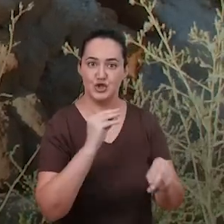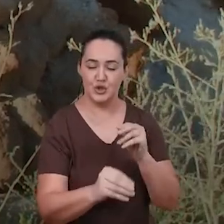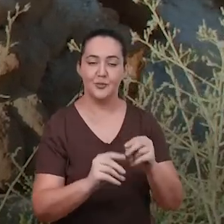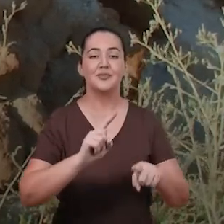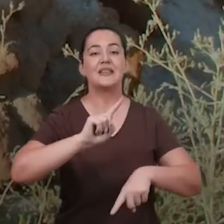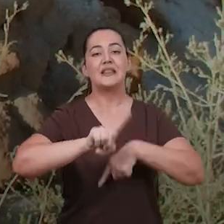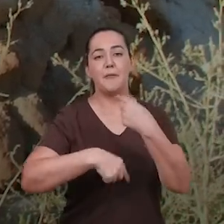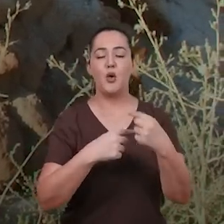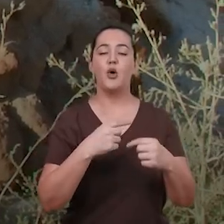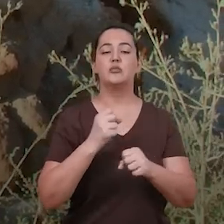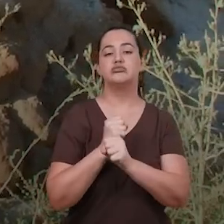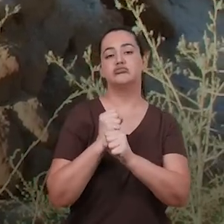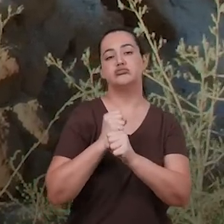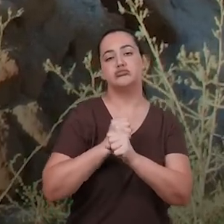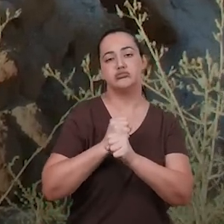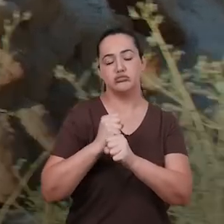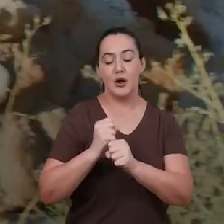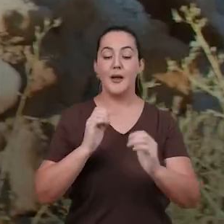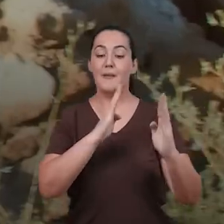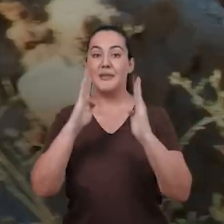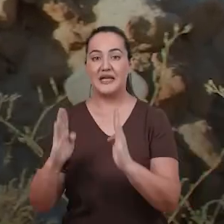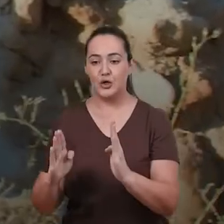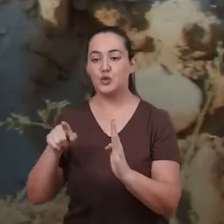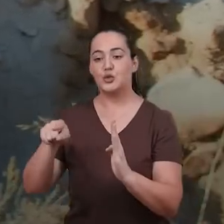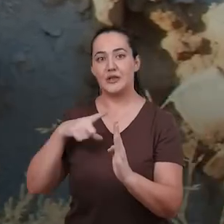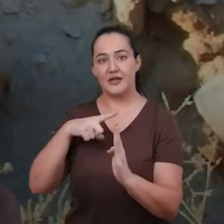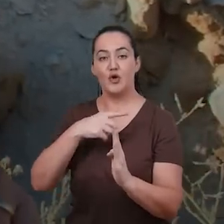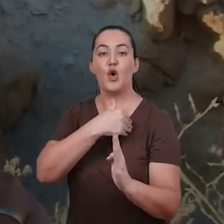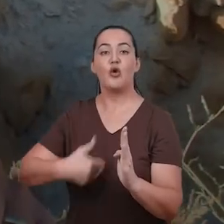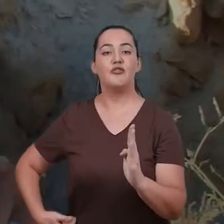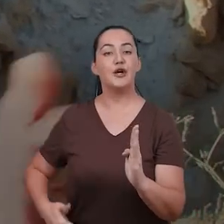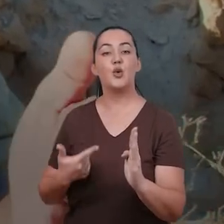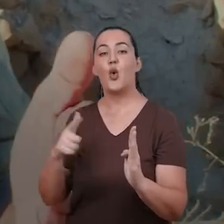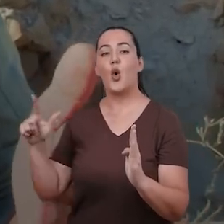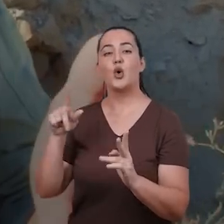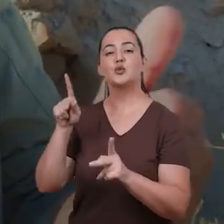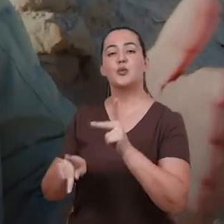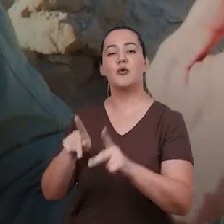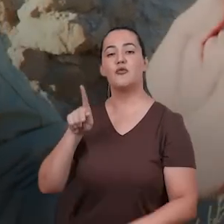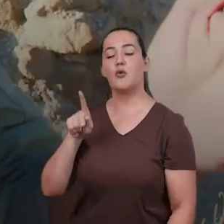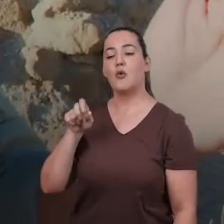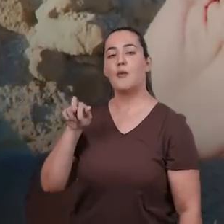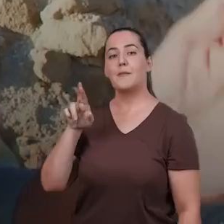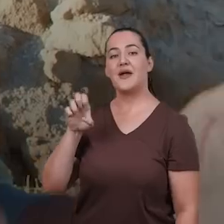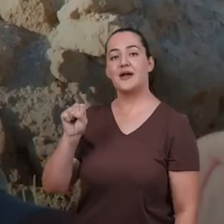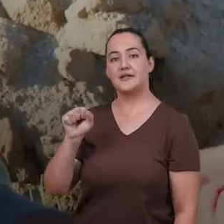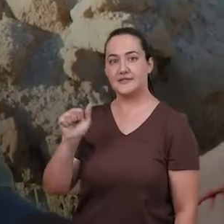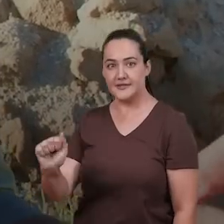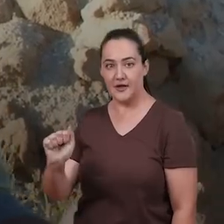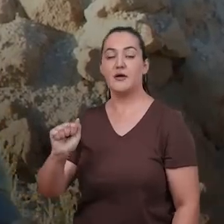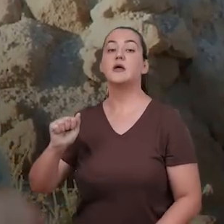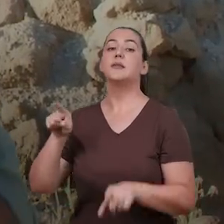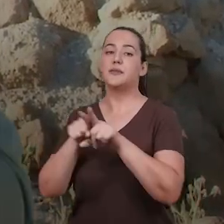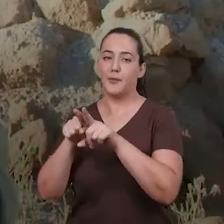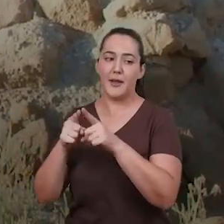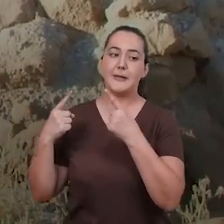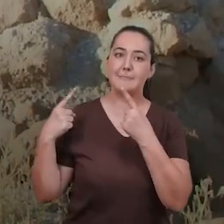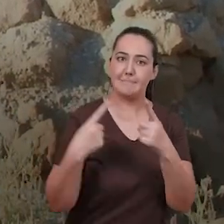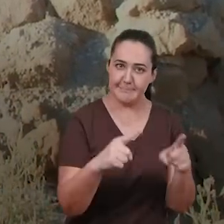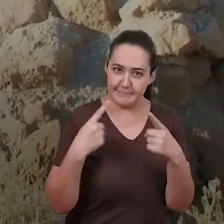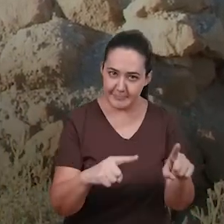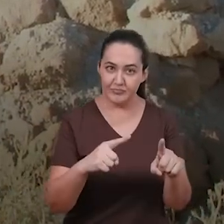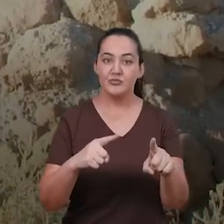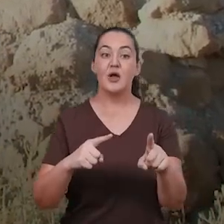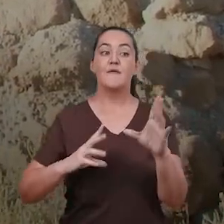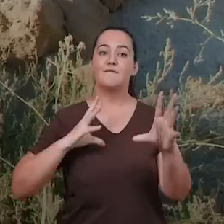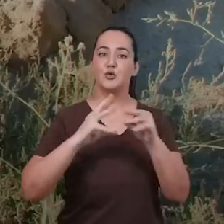tarde, eles foram novamente perseguidos por exércitos persas e mais uma vez buscaram refúgio nesse lugar. E no 8º